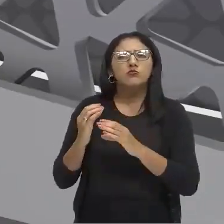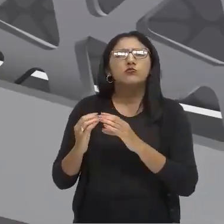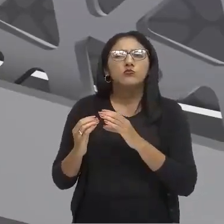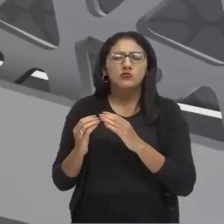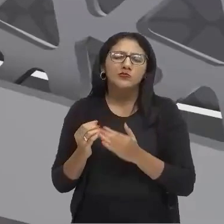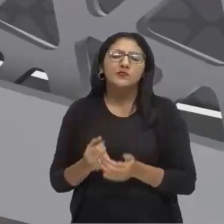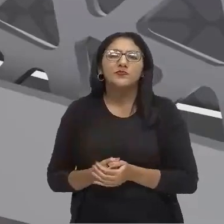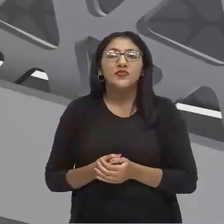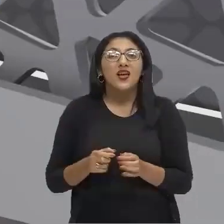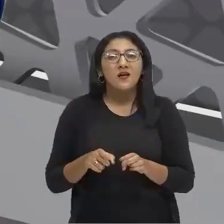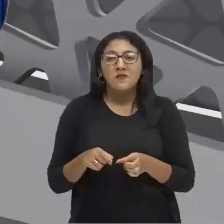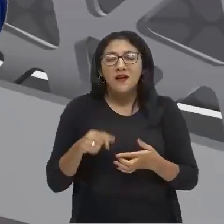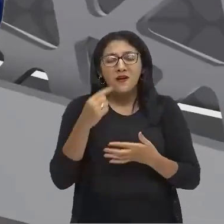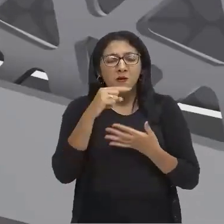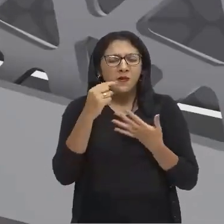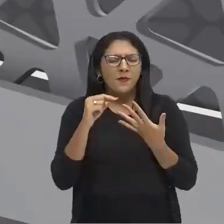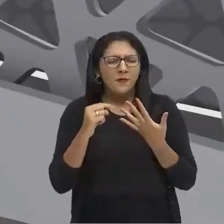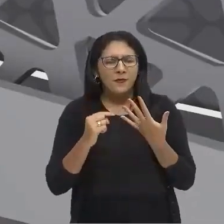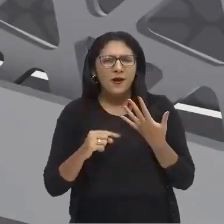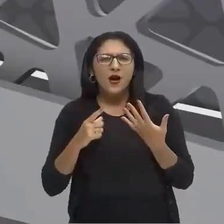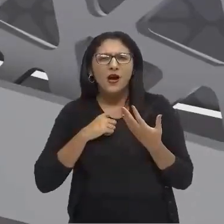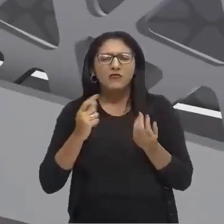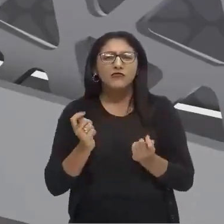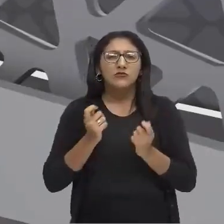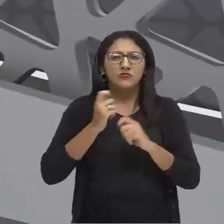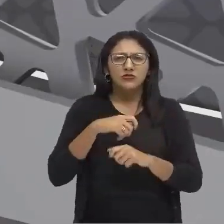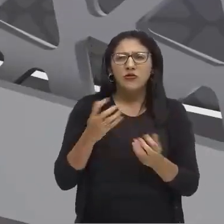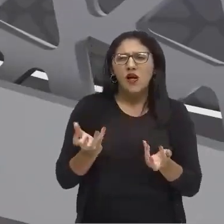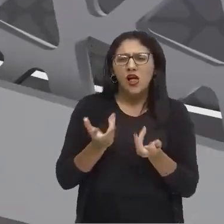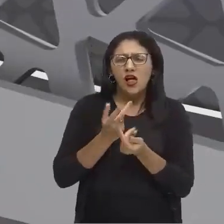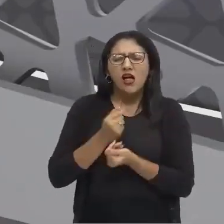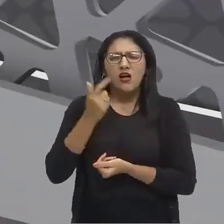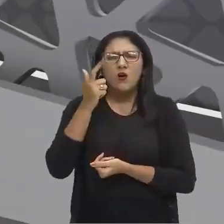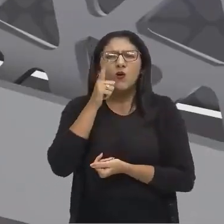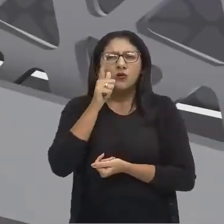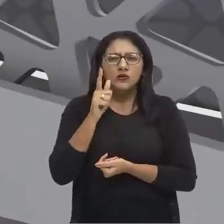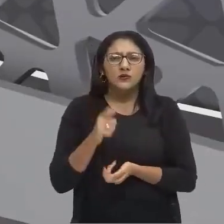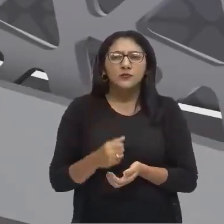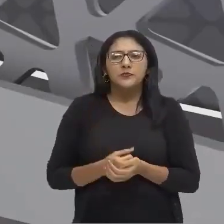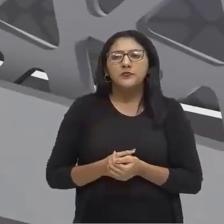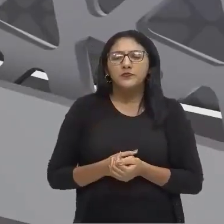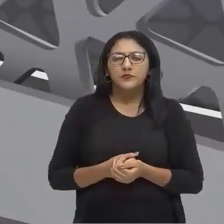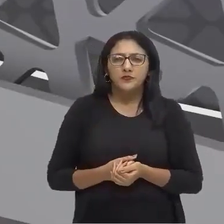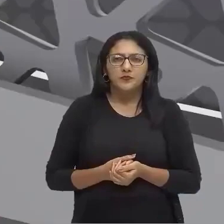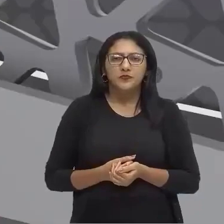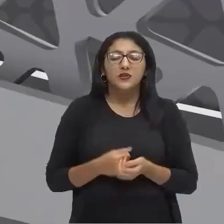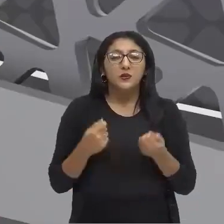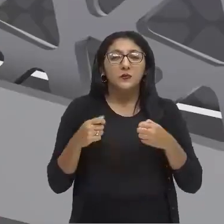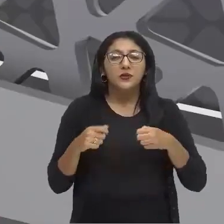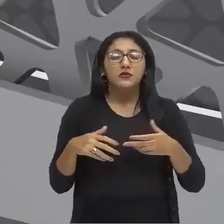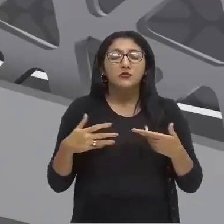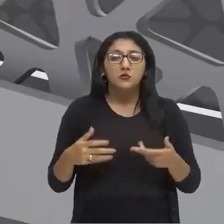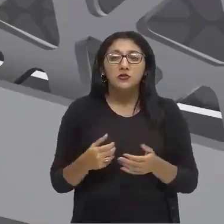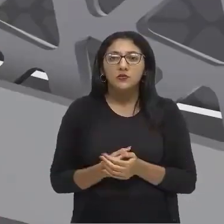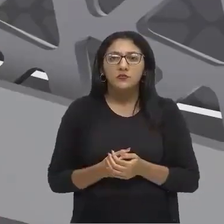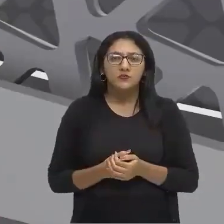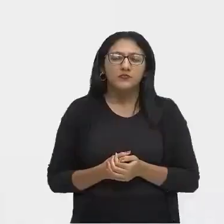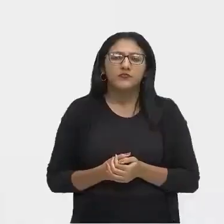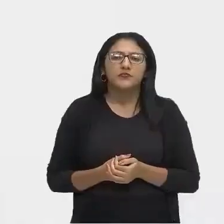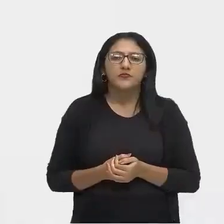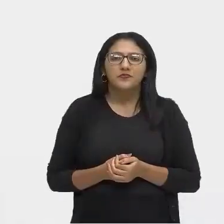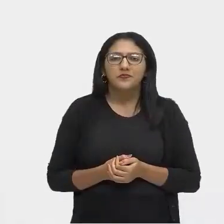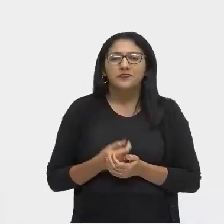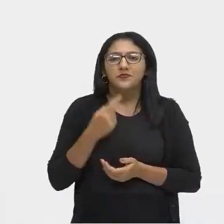isso tudo, para você obter o sucesso, para você se destacar, vai fazer o quê? O que nós temos que fazer? Depende de quê? Vamos